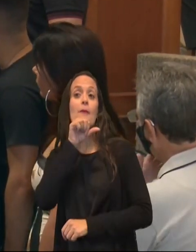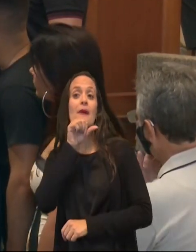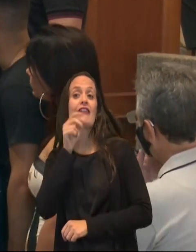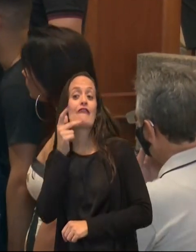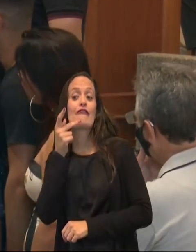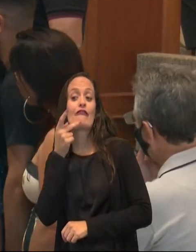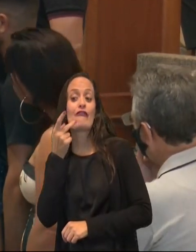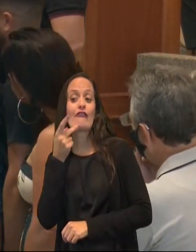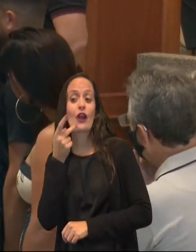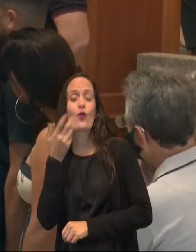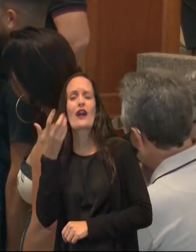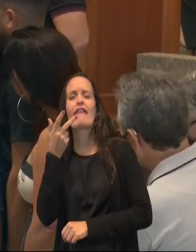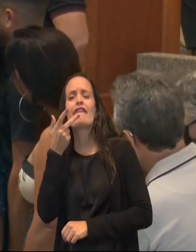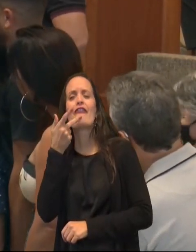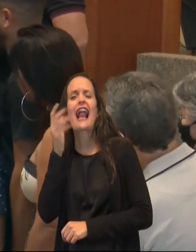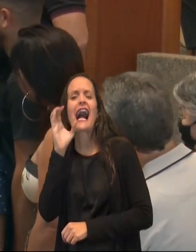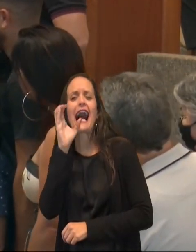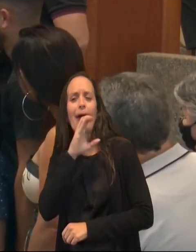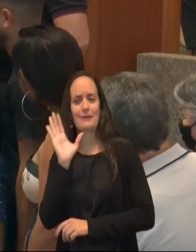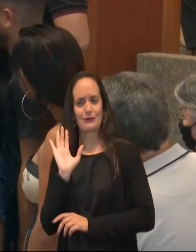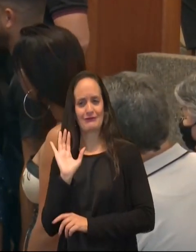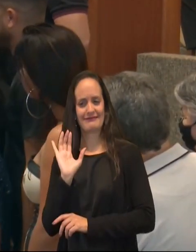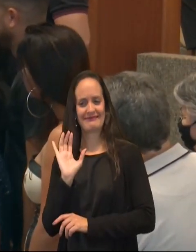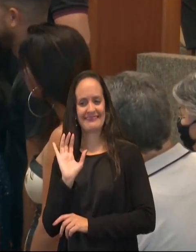1 segundo e já estou contando, por favor.